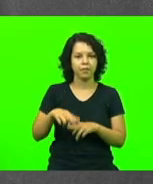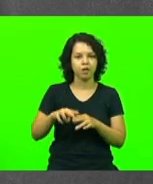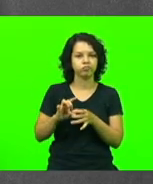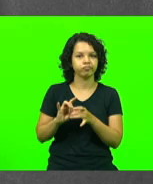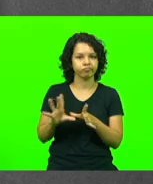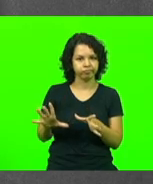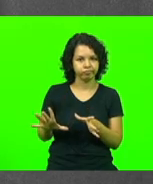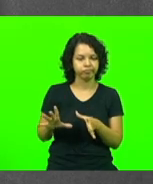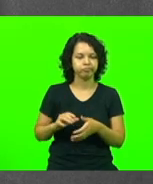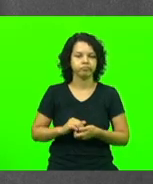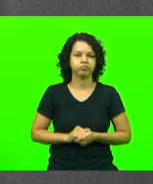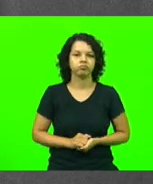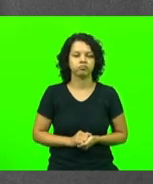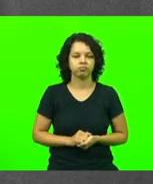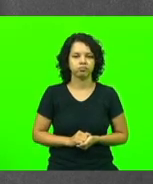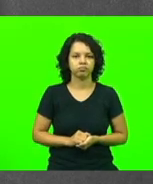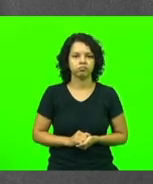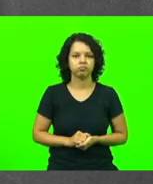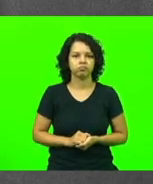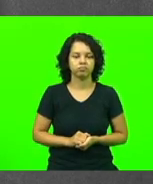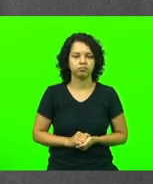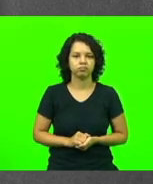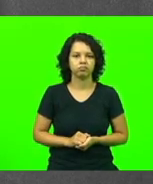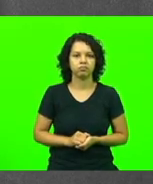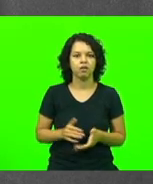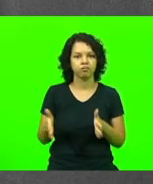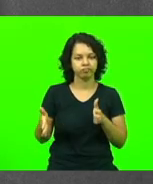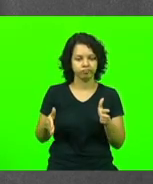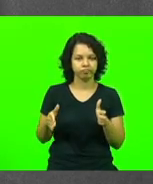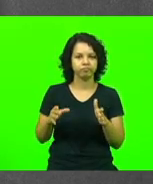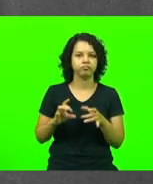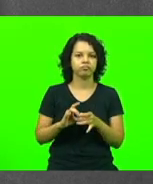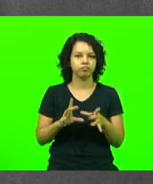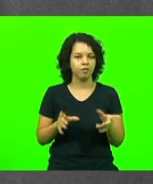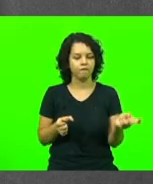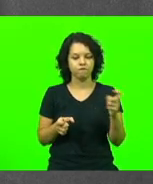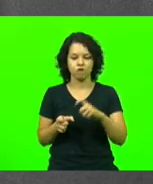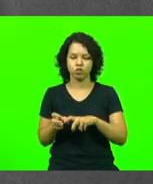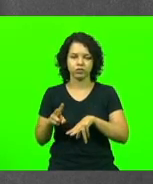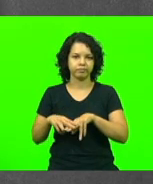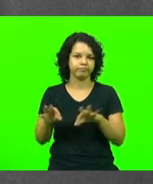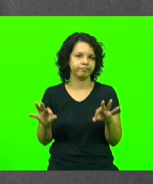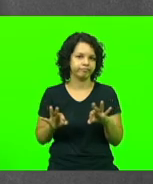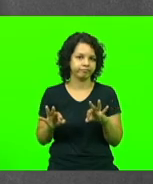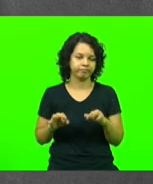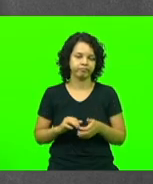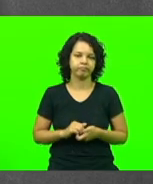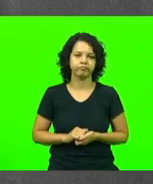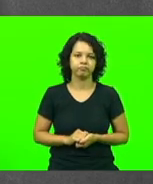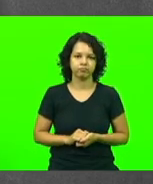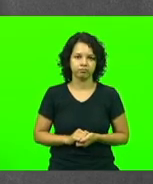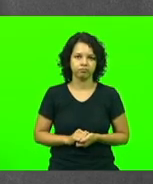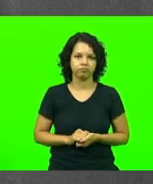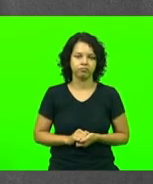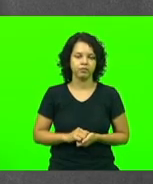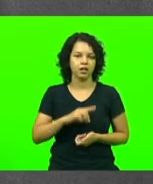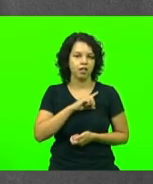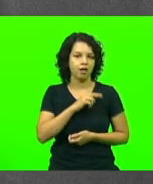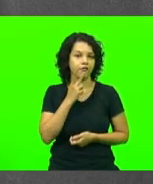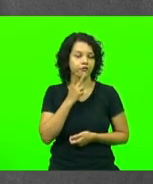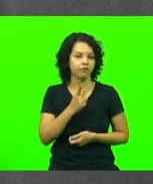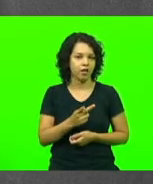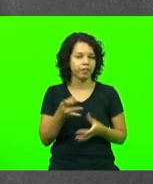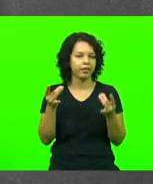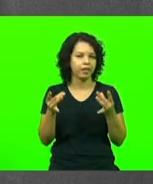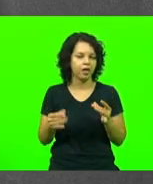Rincão. Próximo. Após saída temporária, 10 detentos não retornam ao presídio de Blumenau. Próximo. O delegado revela detalhes do crime que